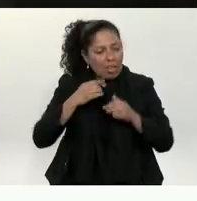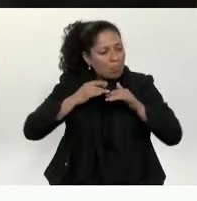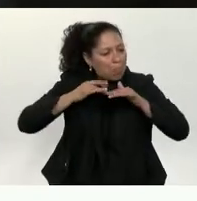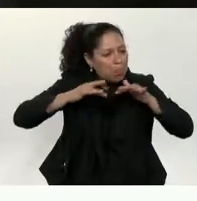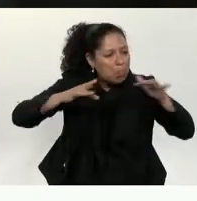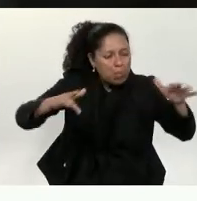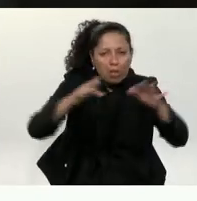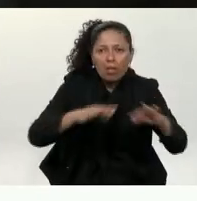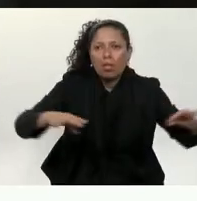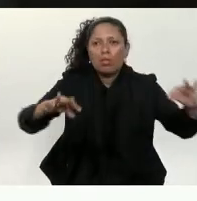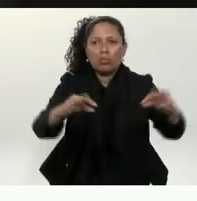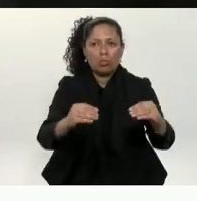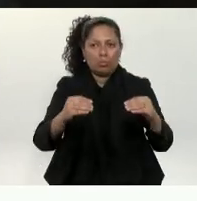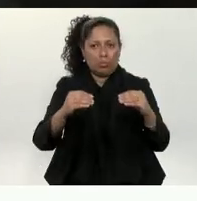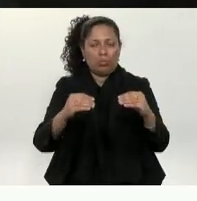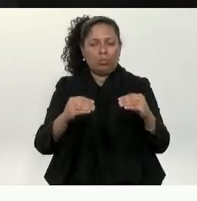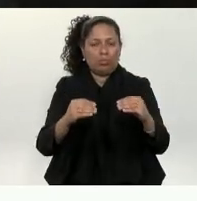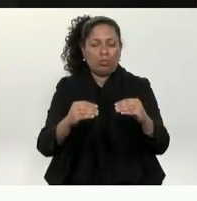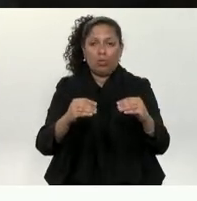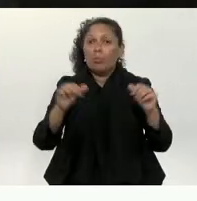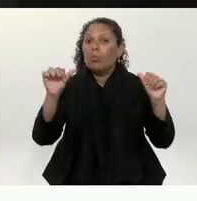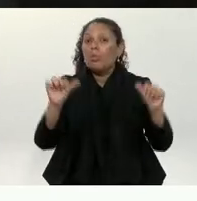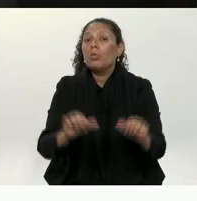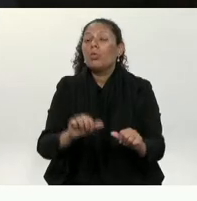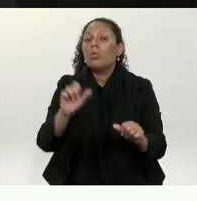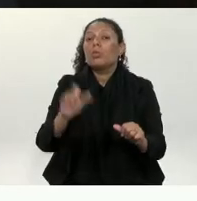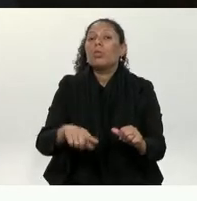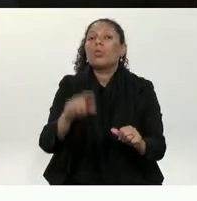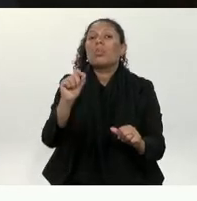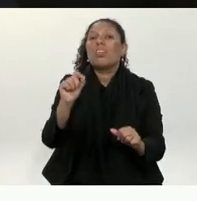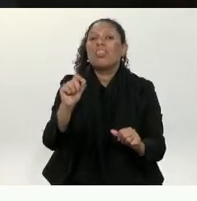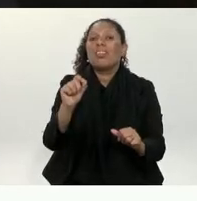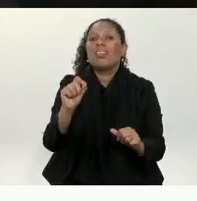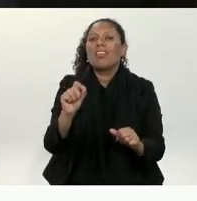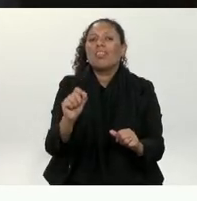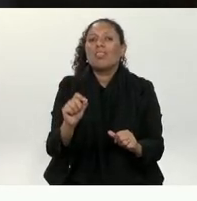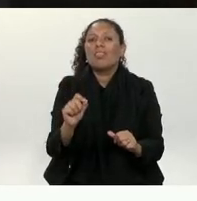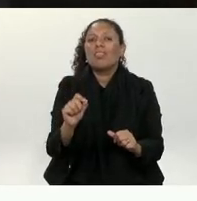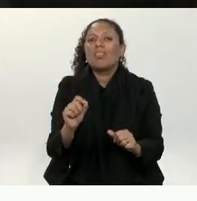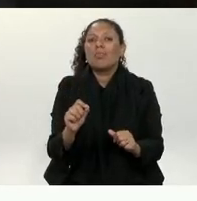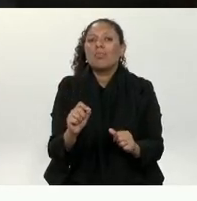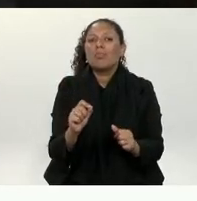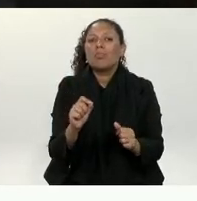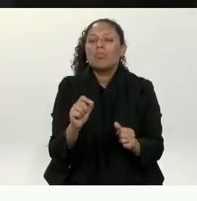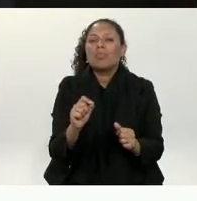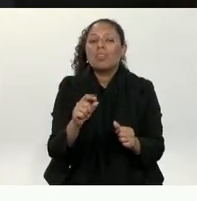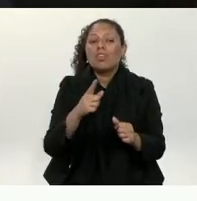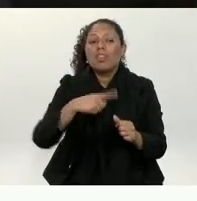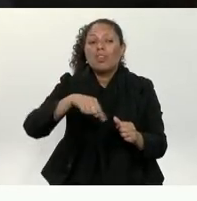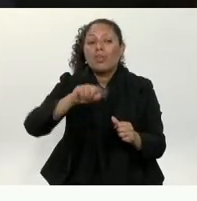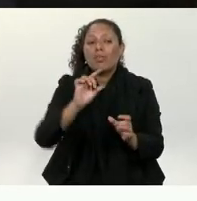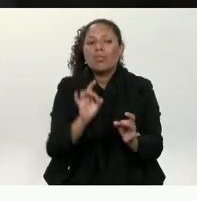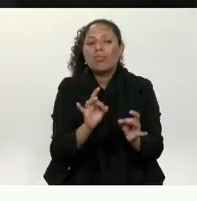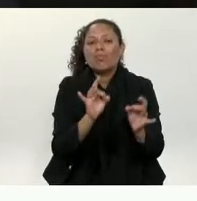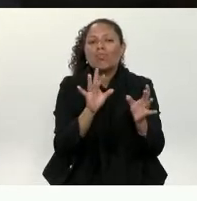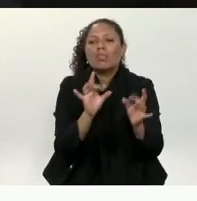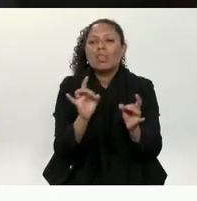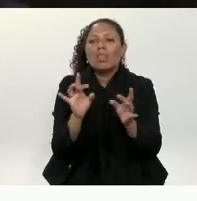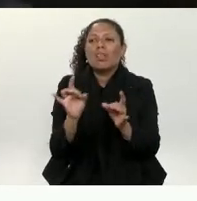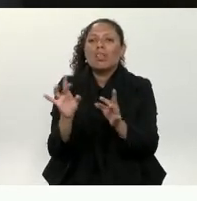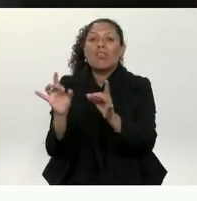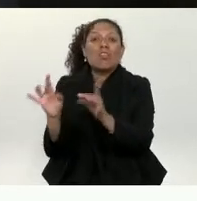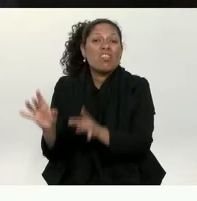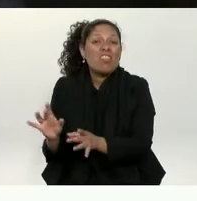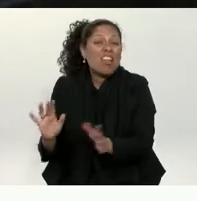mecanismos de distribuir, e o pior, depois o que ela vende, vende num preço altíssimo para cobrir esse prejuízo da